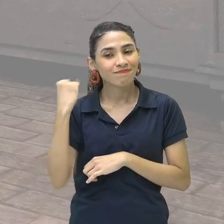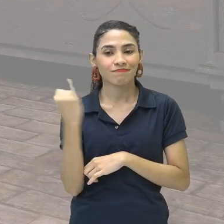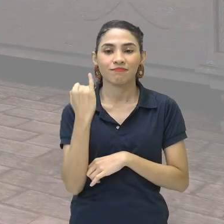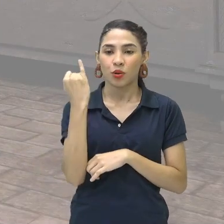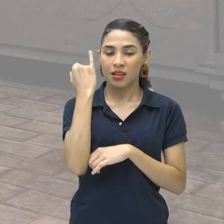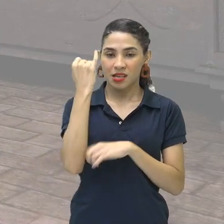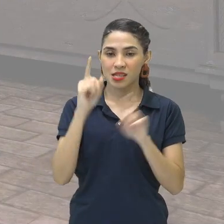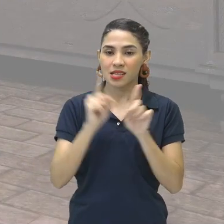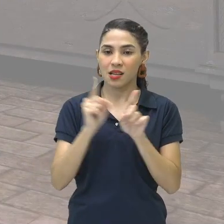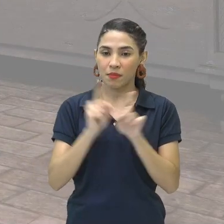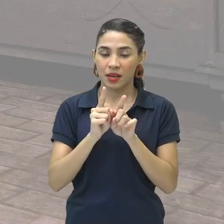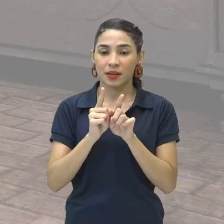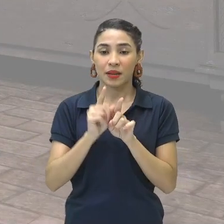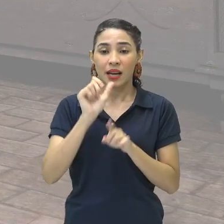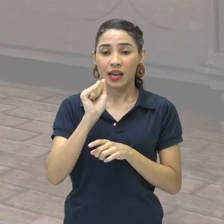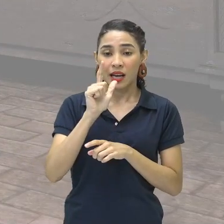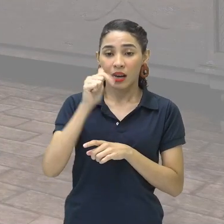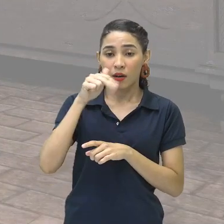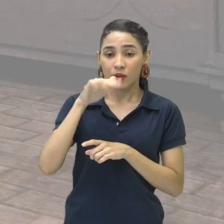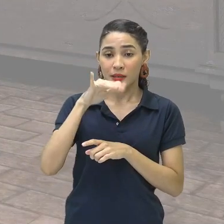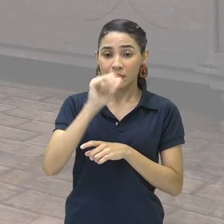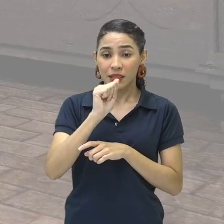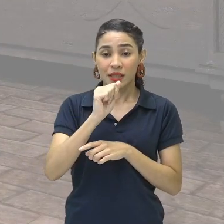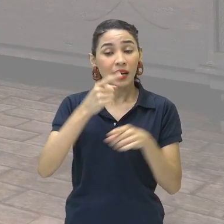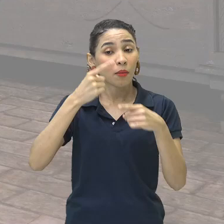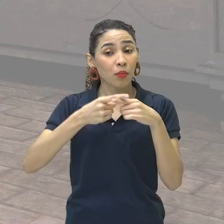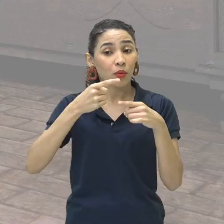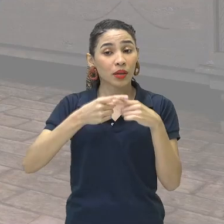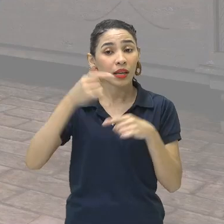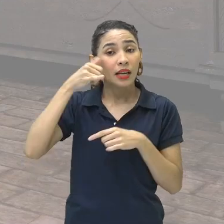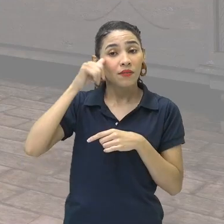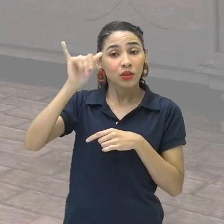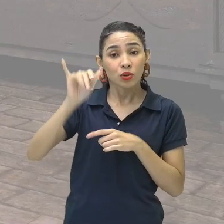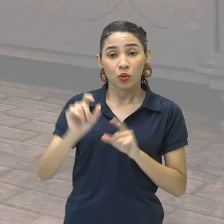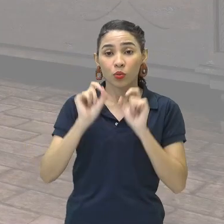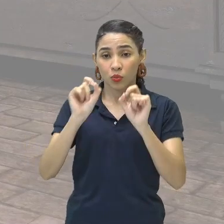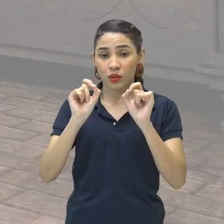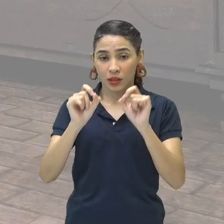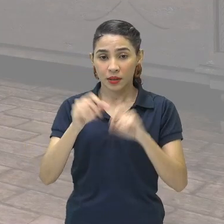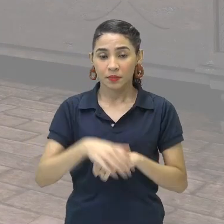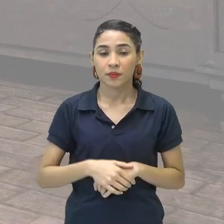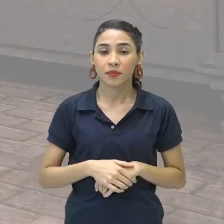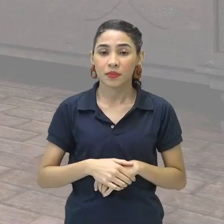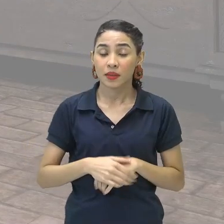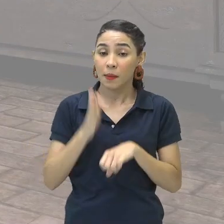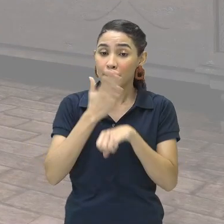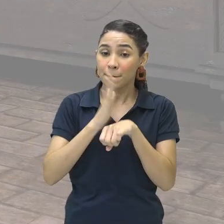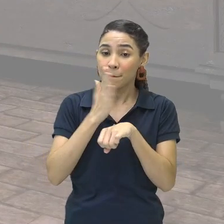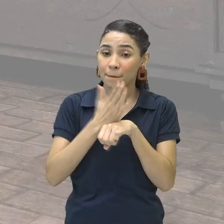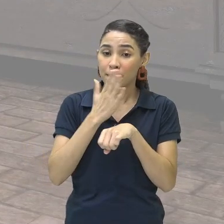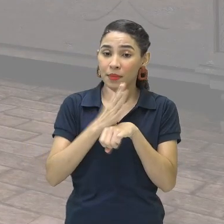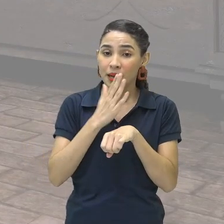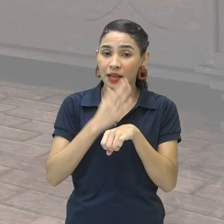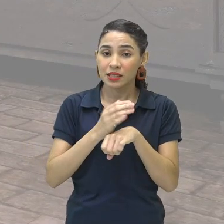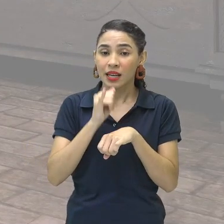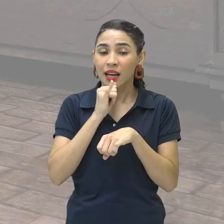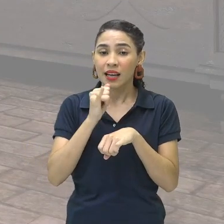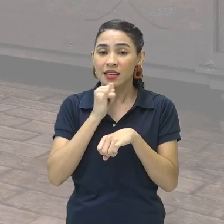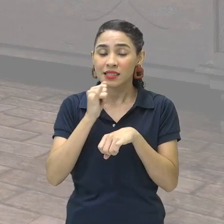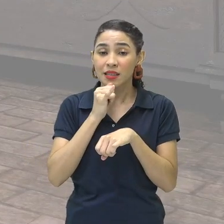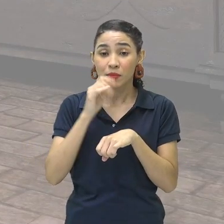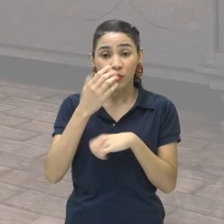importante para a alquimia, porque evitou, a prática de